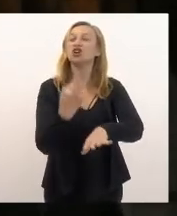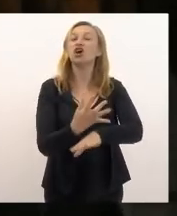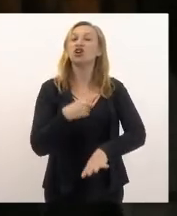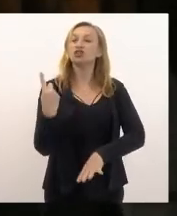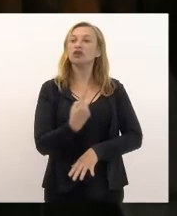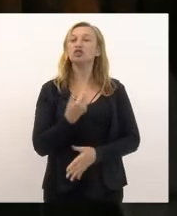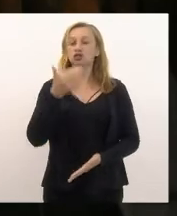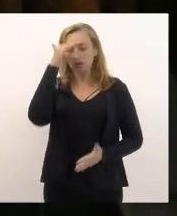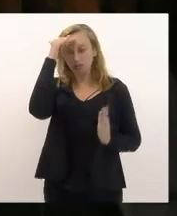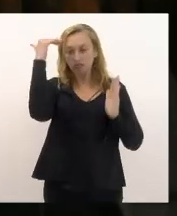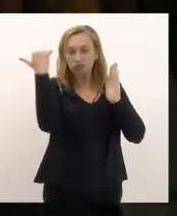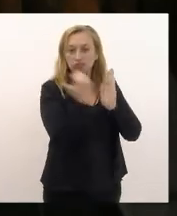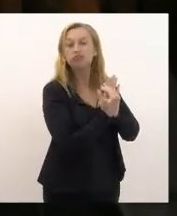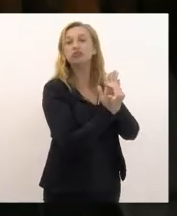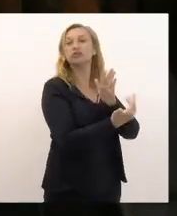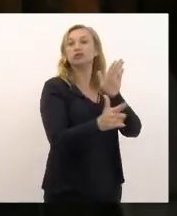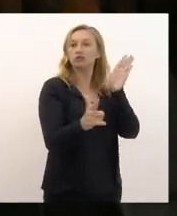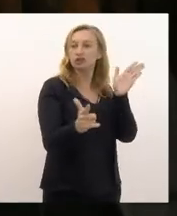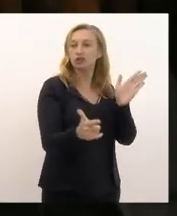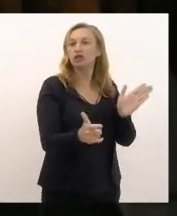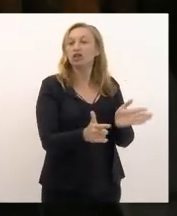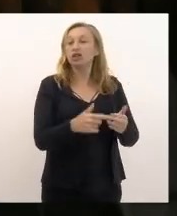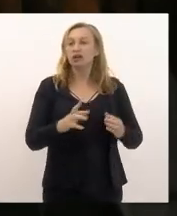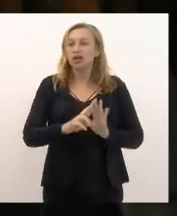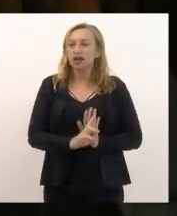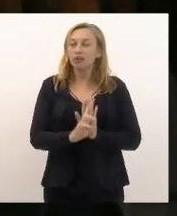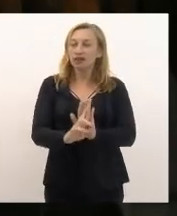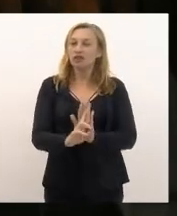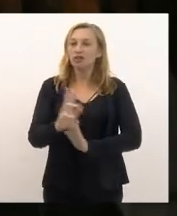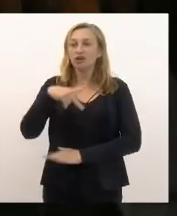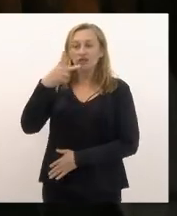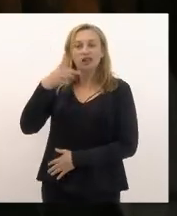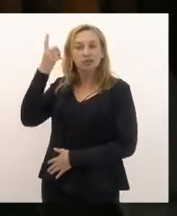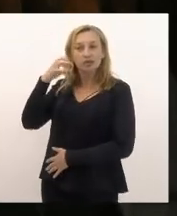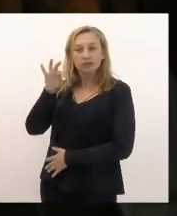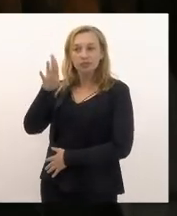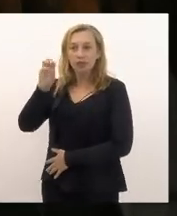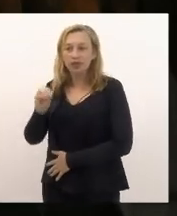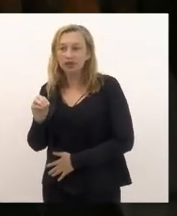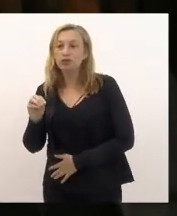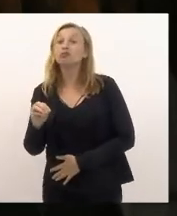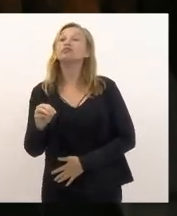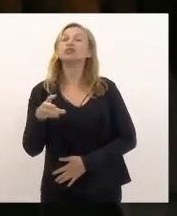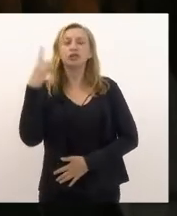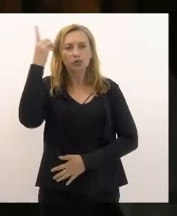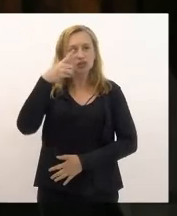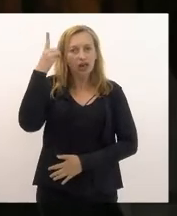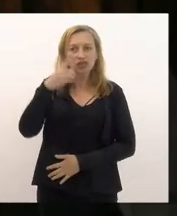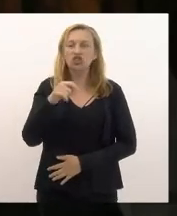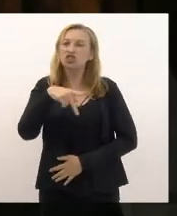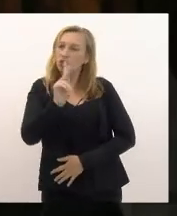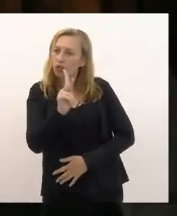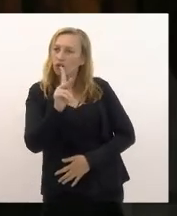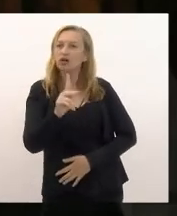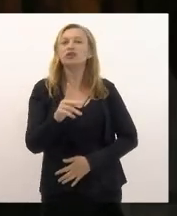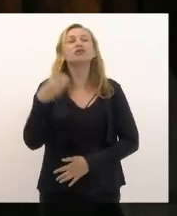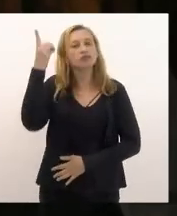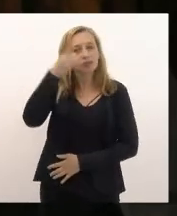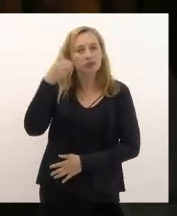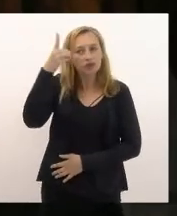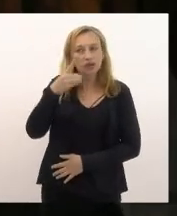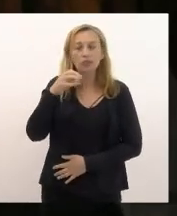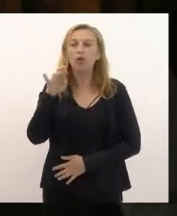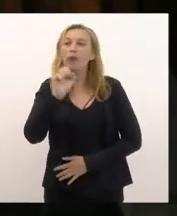estamos cumprindo o nosso papel e me sinto representado com as palavras do deputado Gualberto, deputado Quinoploc,